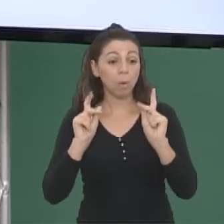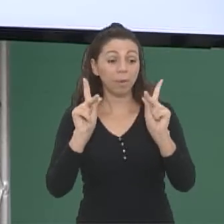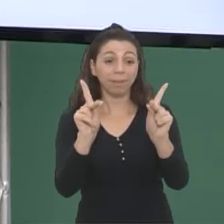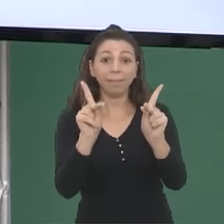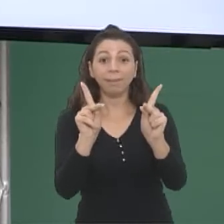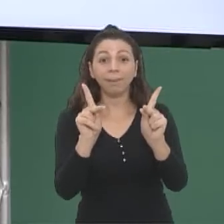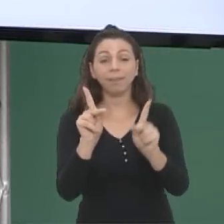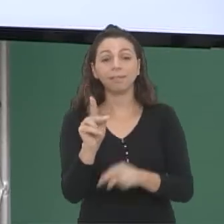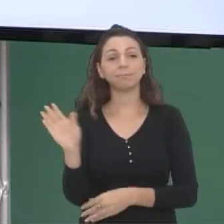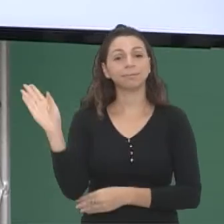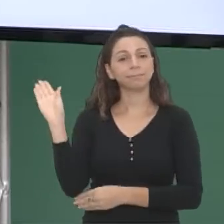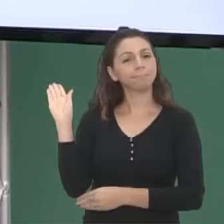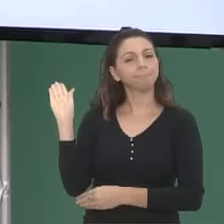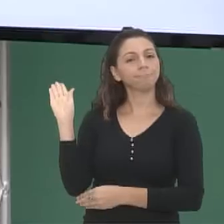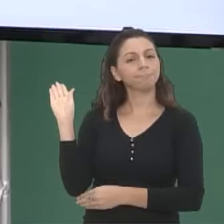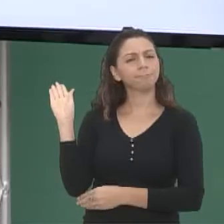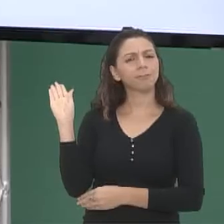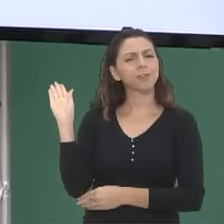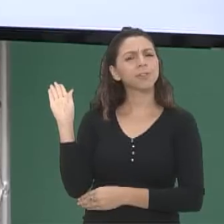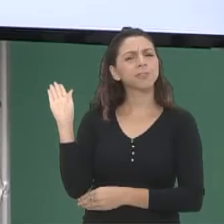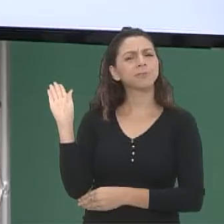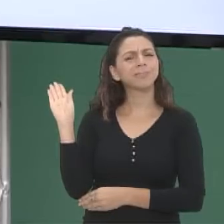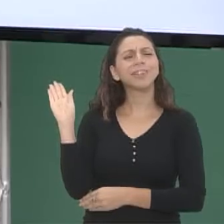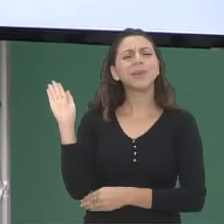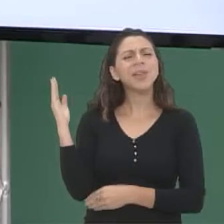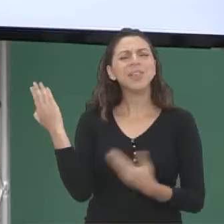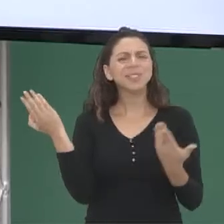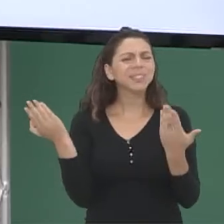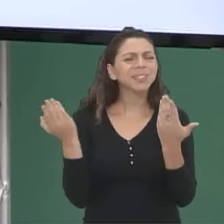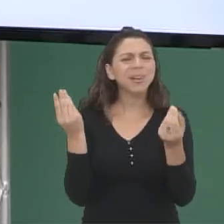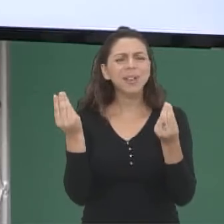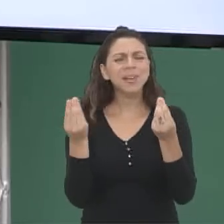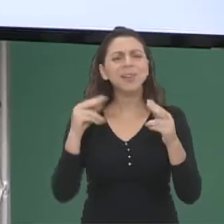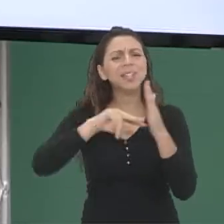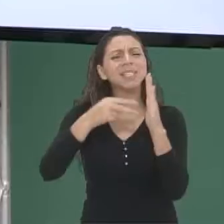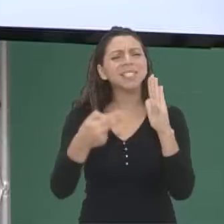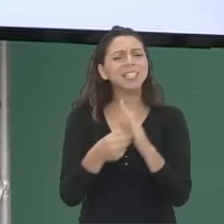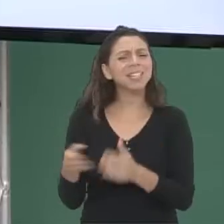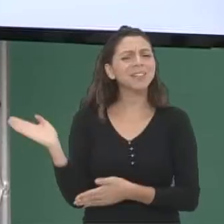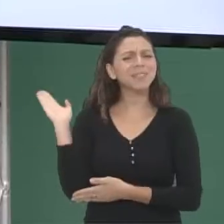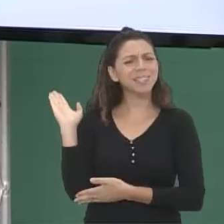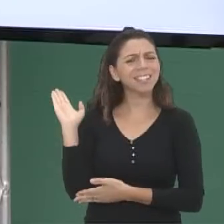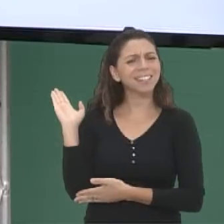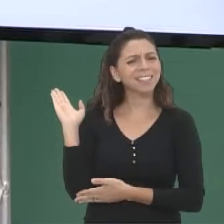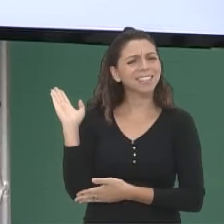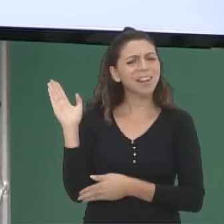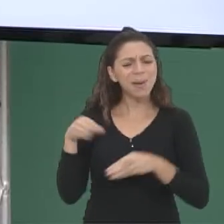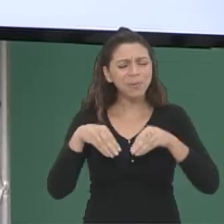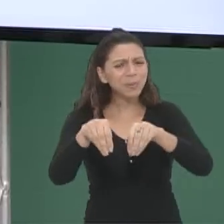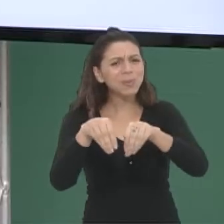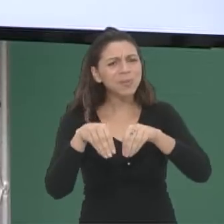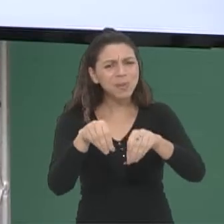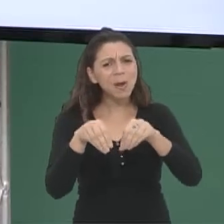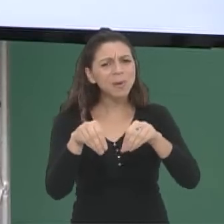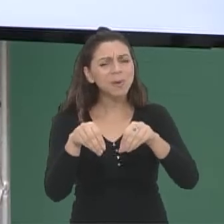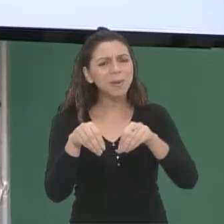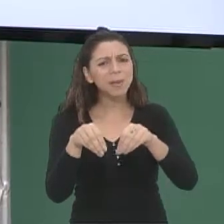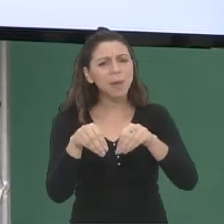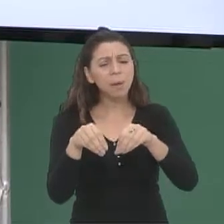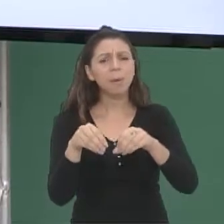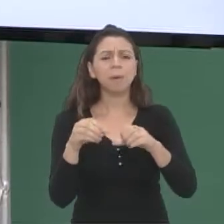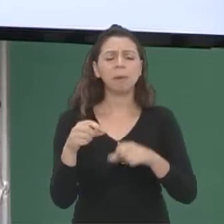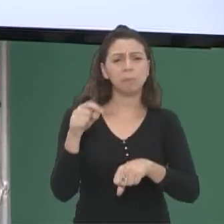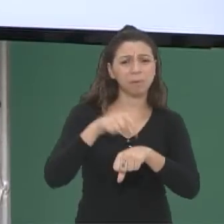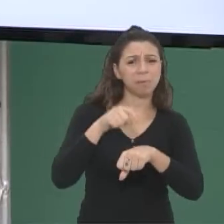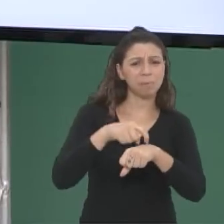esses emojis têm a ver com o nosso conteúdo de solo de hoje? Eu vou dar um tempinho para você pensar, pode perguntar para a